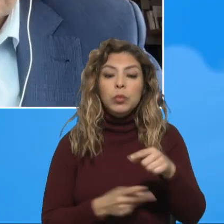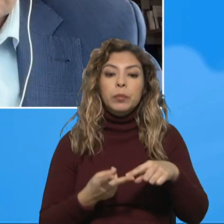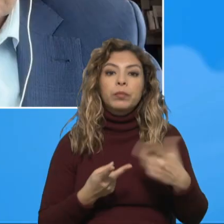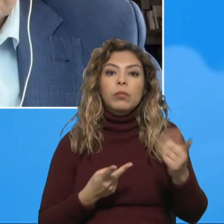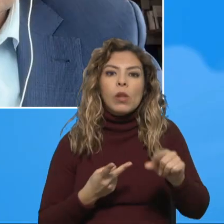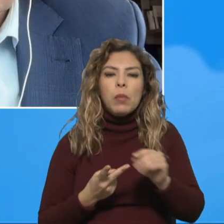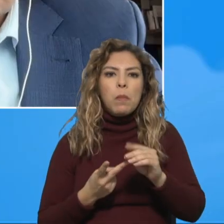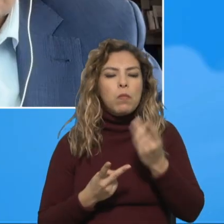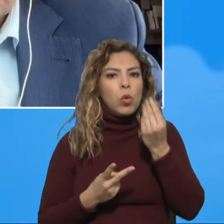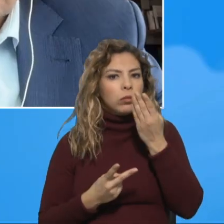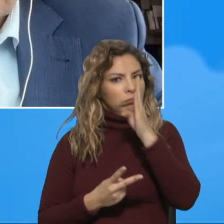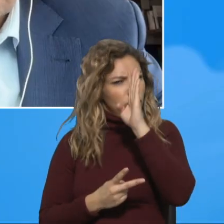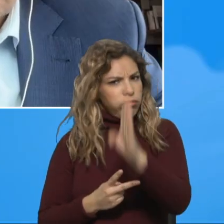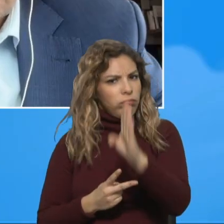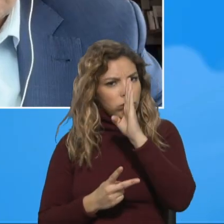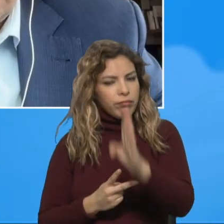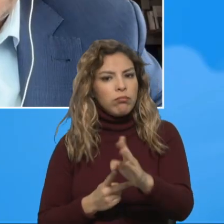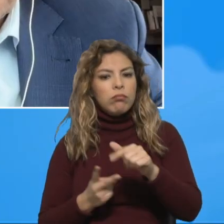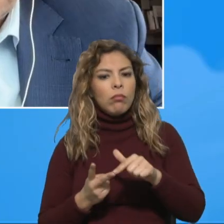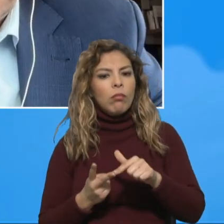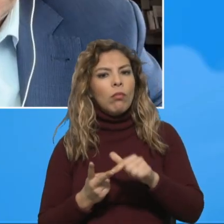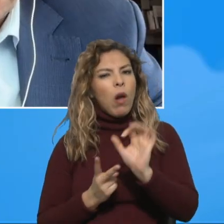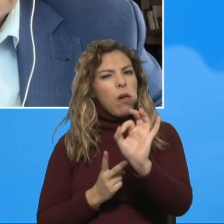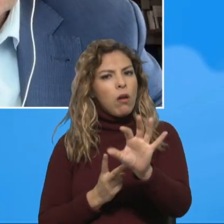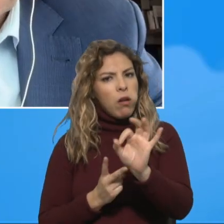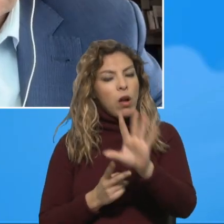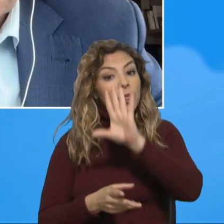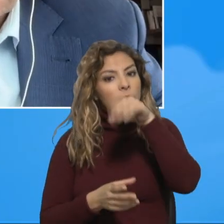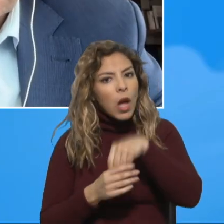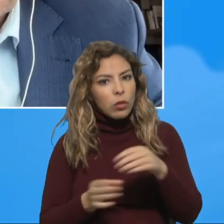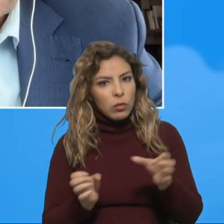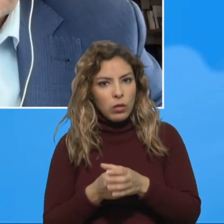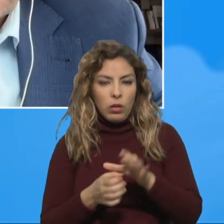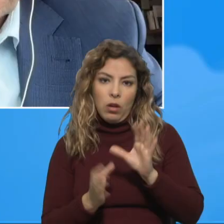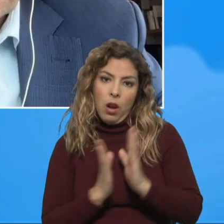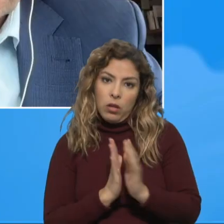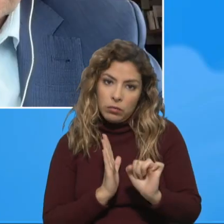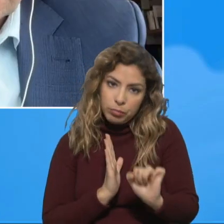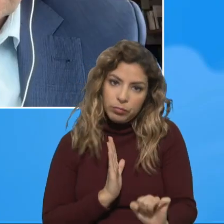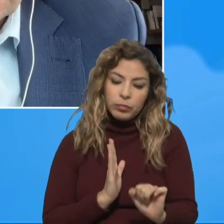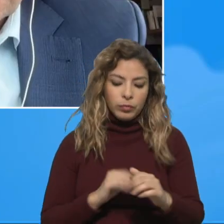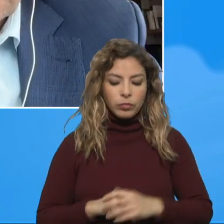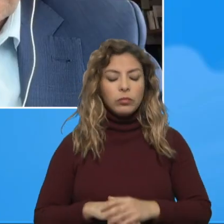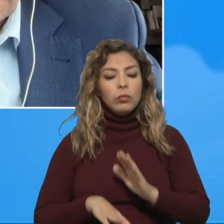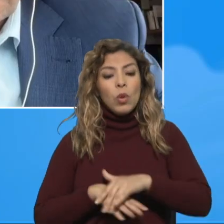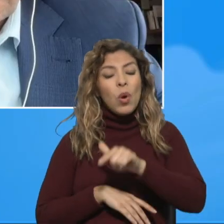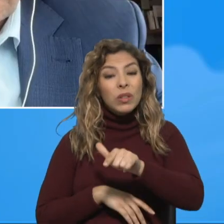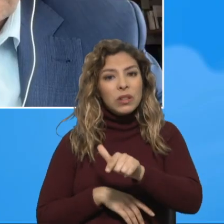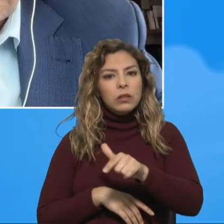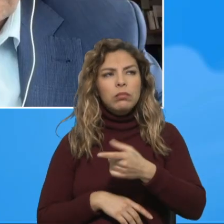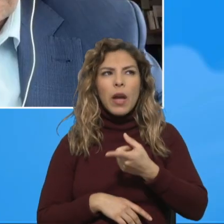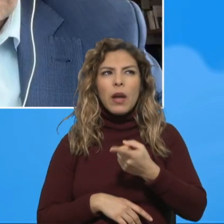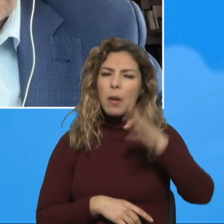muito incisivos para dentro da própria Cúria. Tem sido, nesse aspecto, um Papa